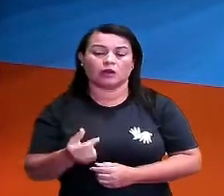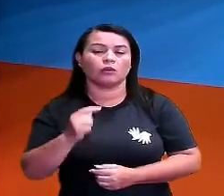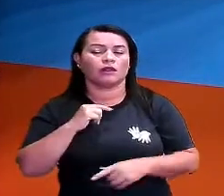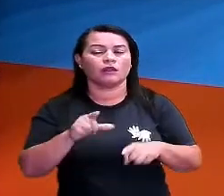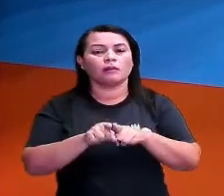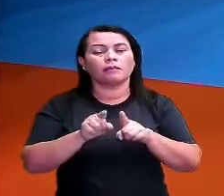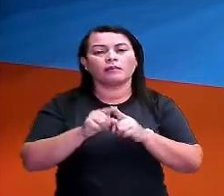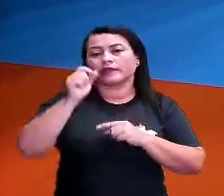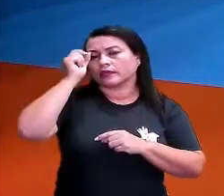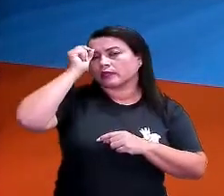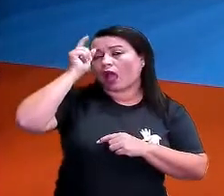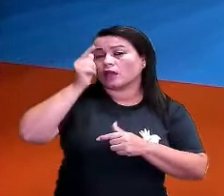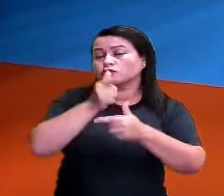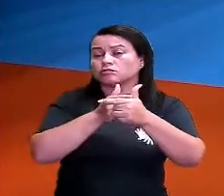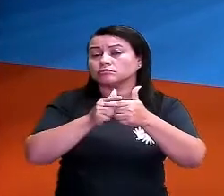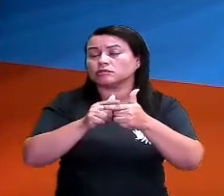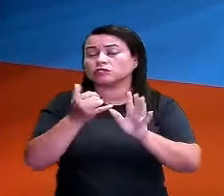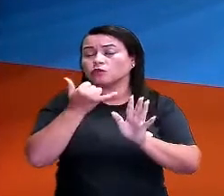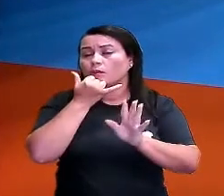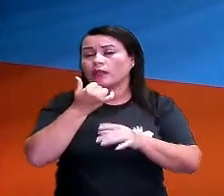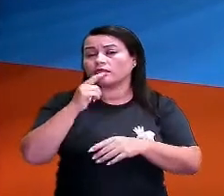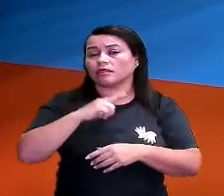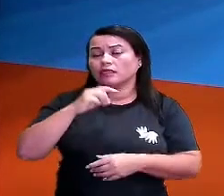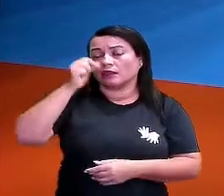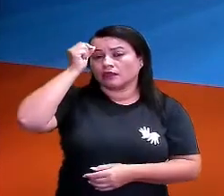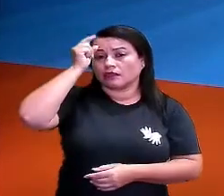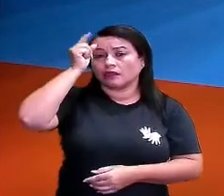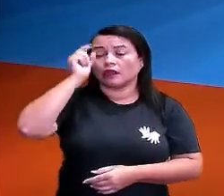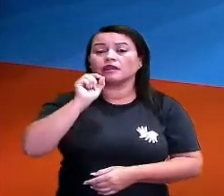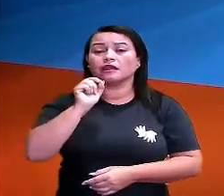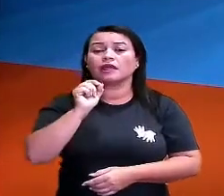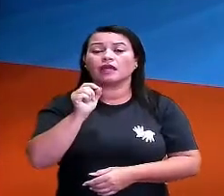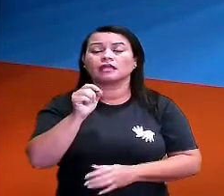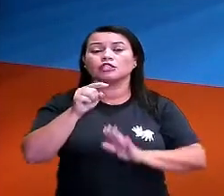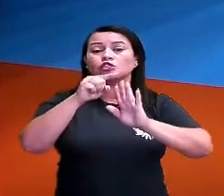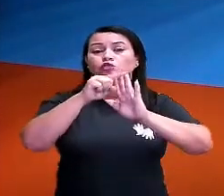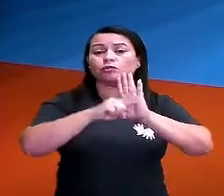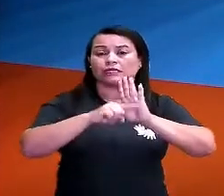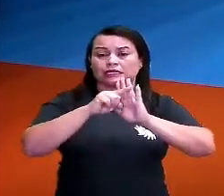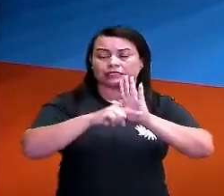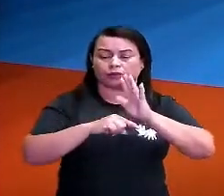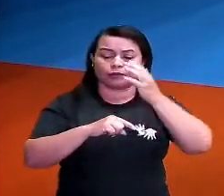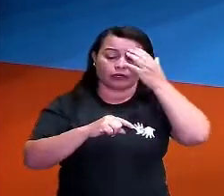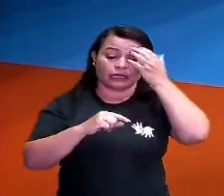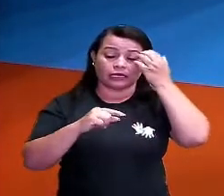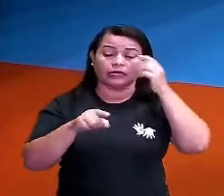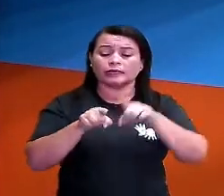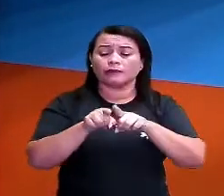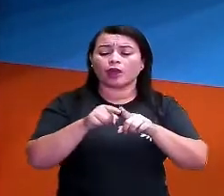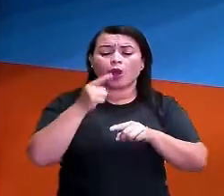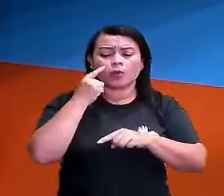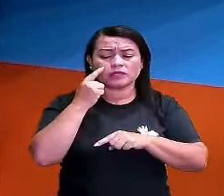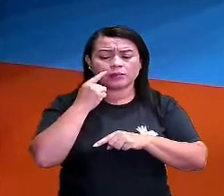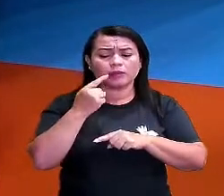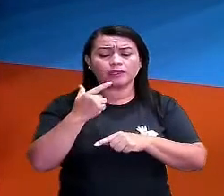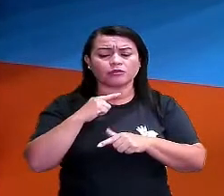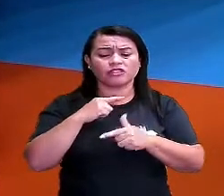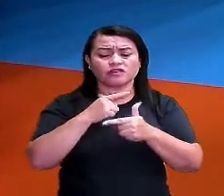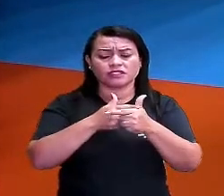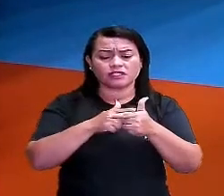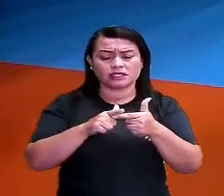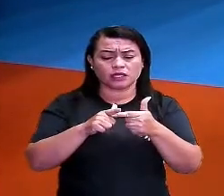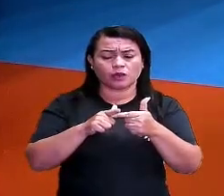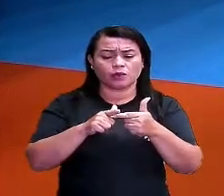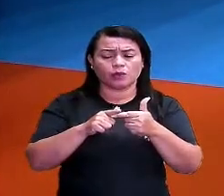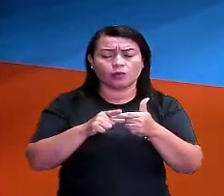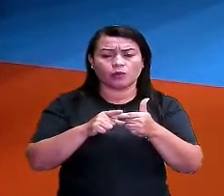de subtração sucessiva para o trabalho de divisão, tá? Podemos efetuar a divisão abaixo utilizando o algoritmo